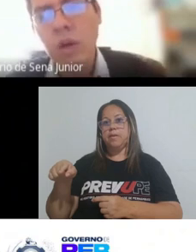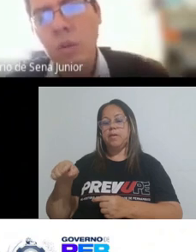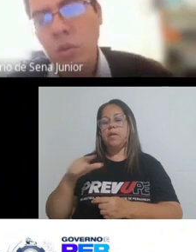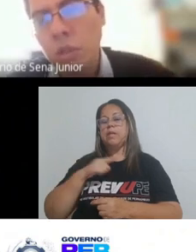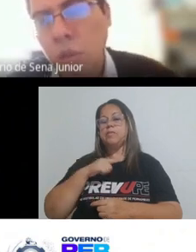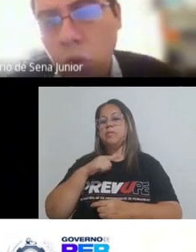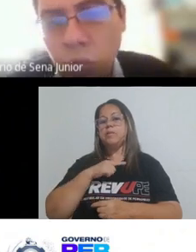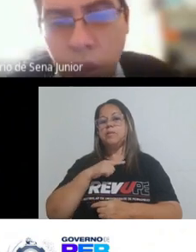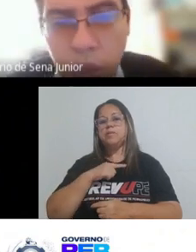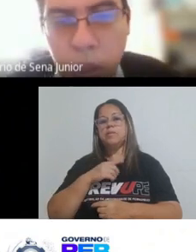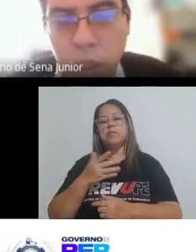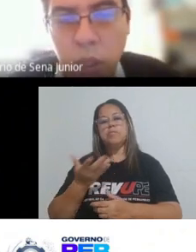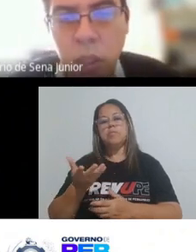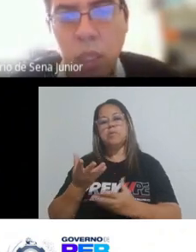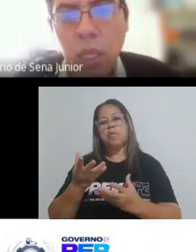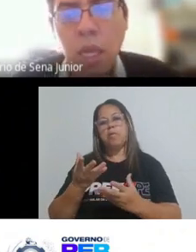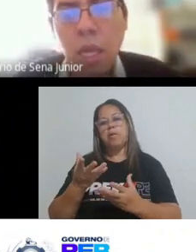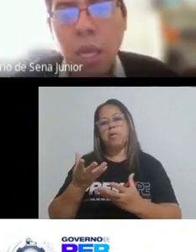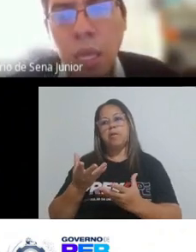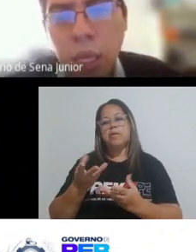onde vamos naturalmente